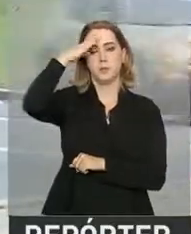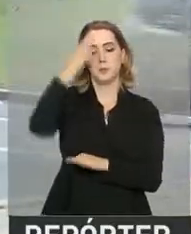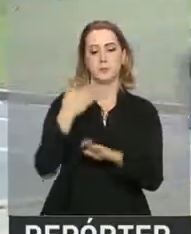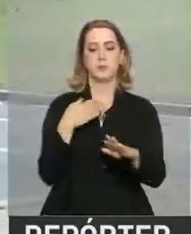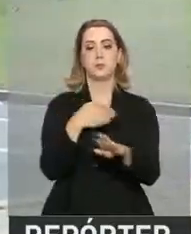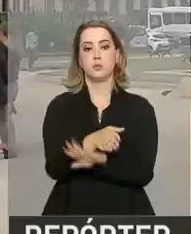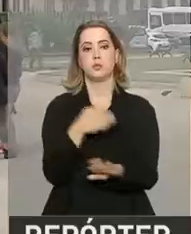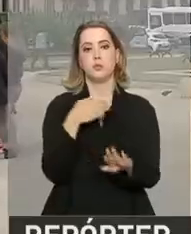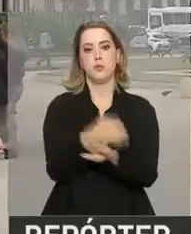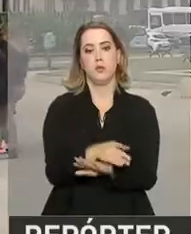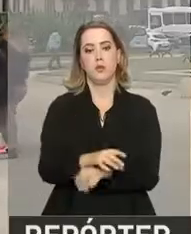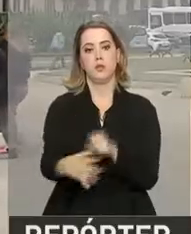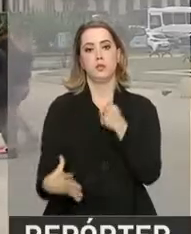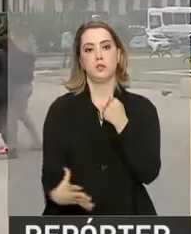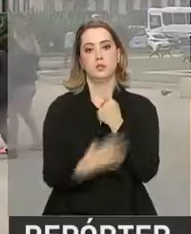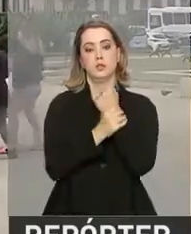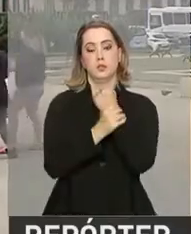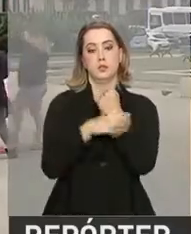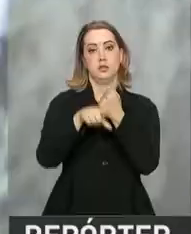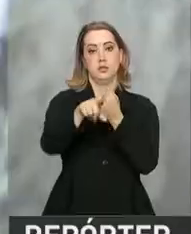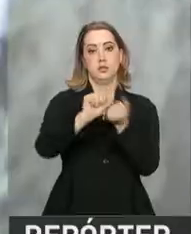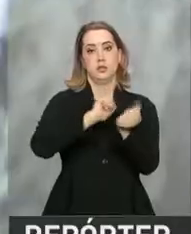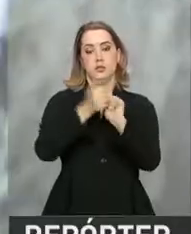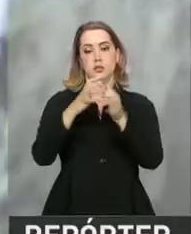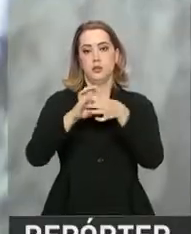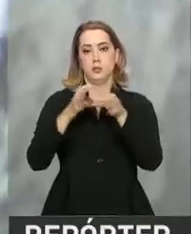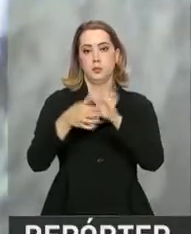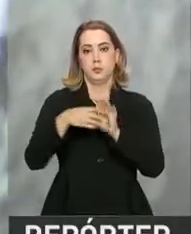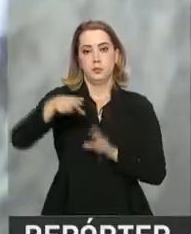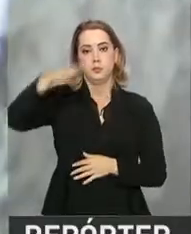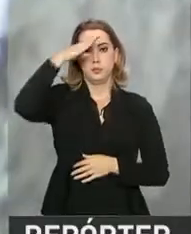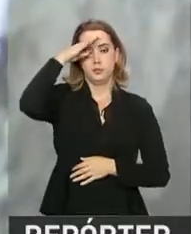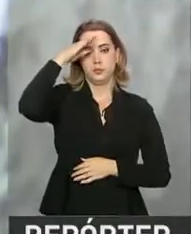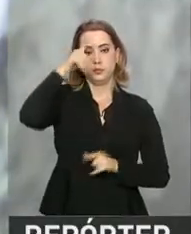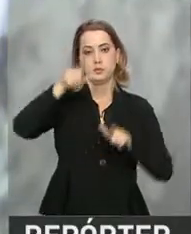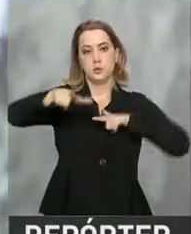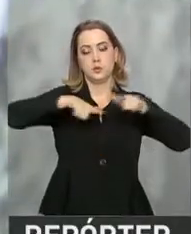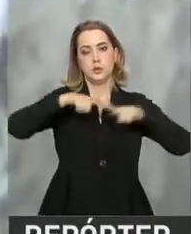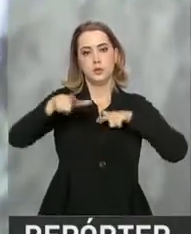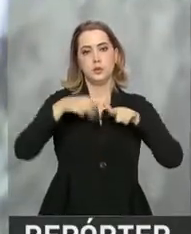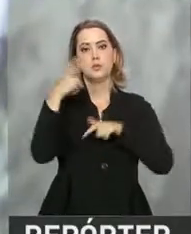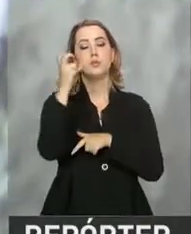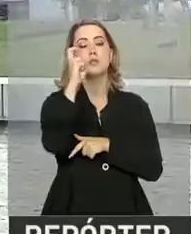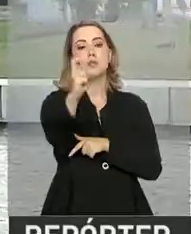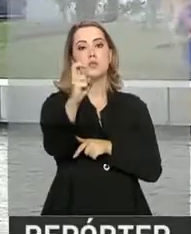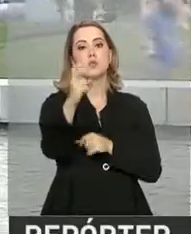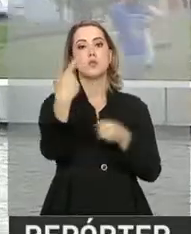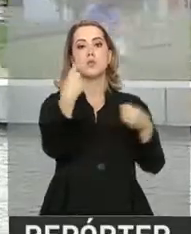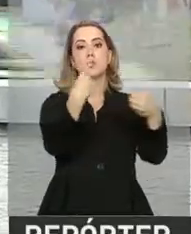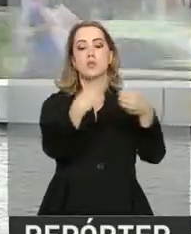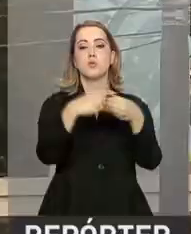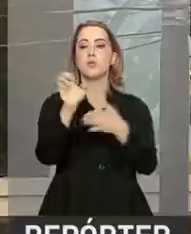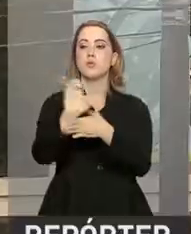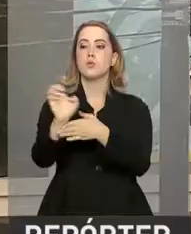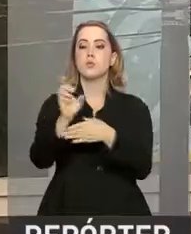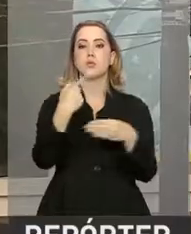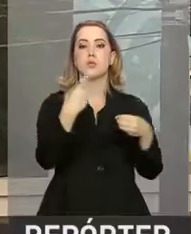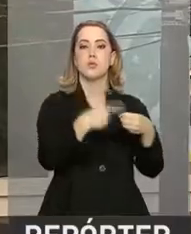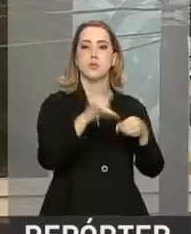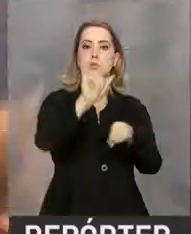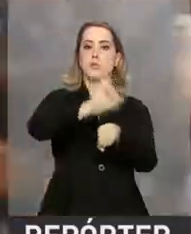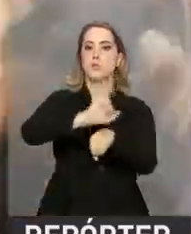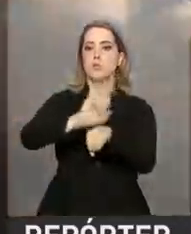Jogos Olímpicos e Paralímpicos no Rio de Janeiro. Os militares atuaram ainda nas cinco capitais que sediaram as partidas